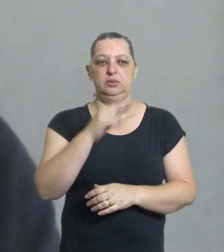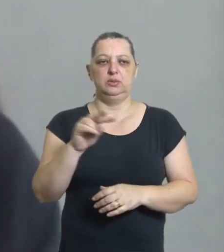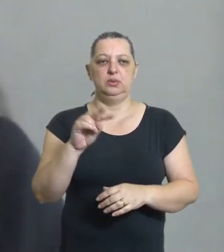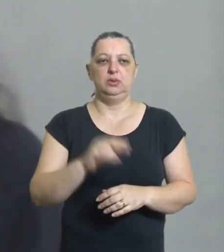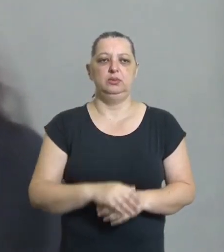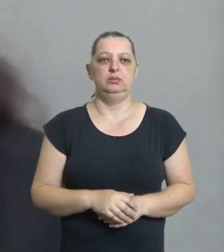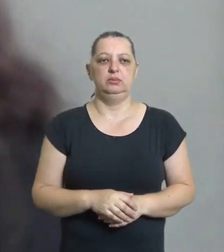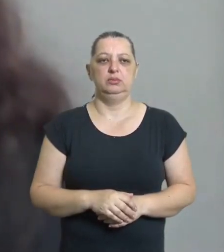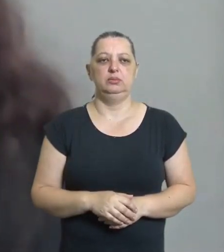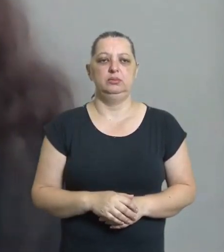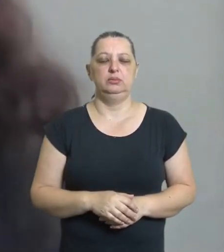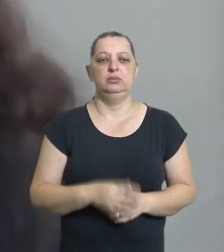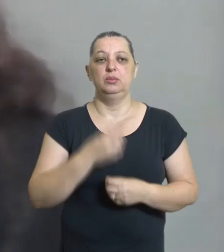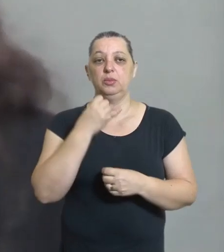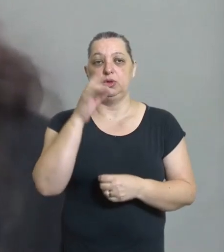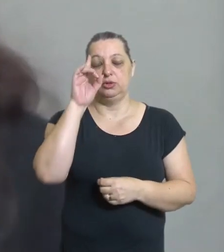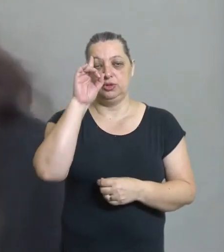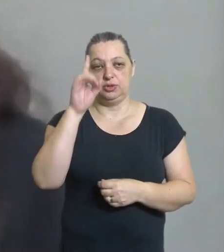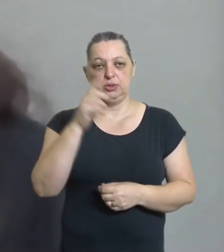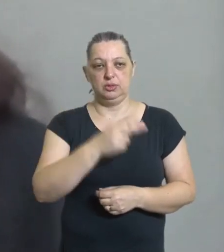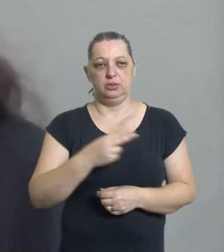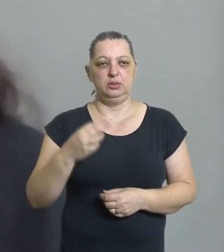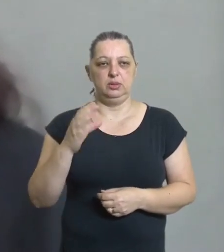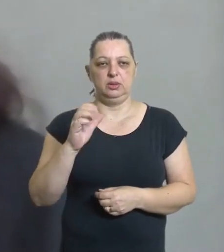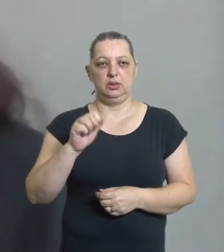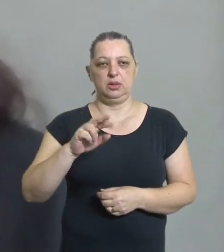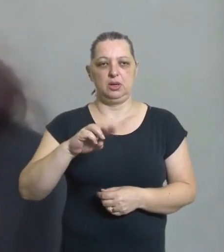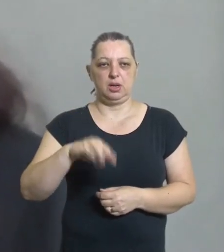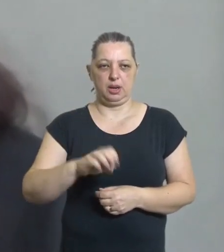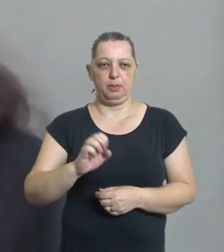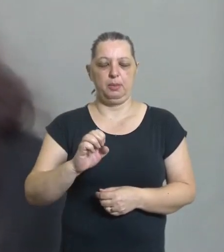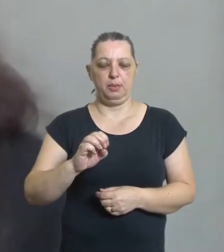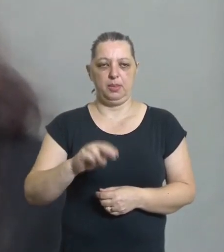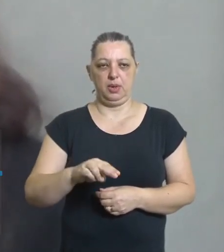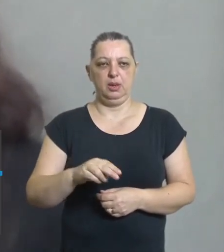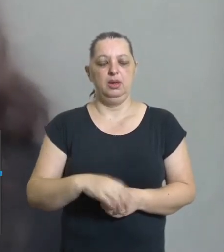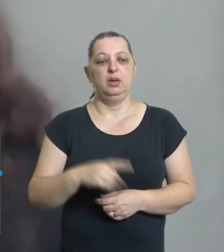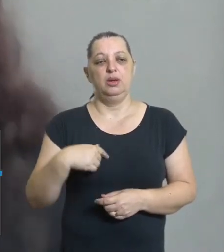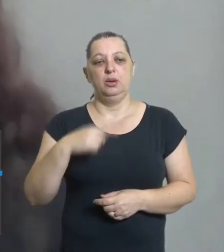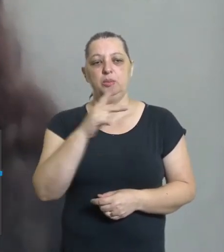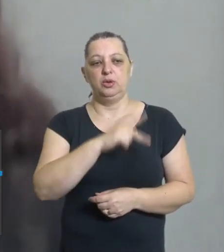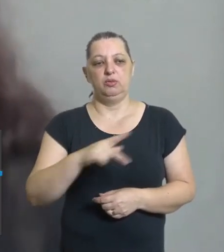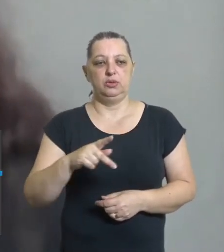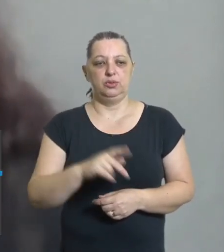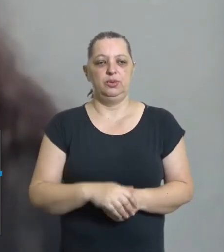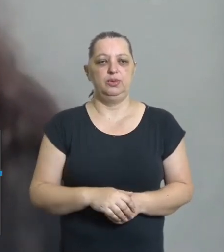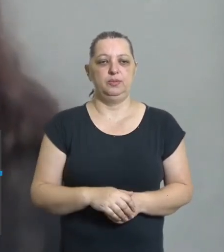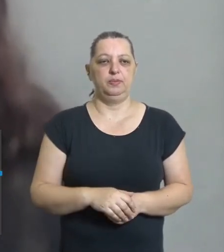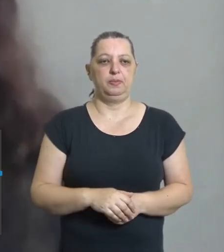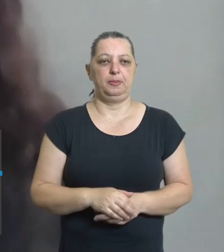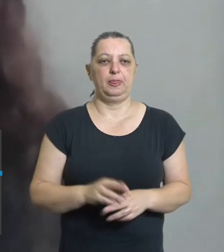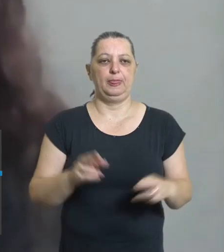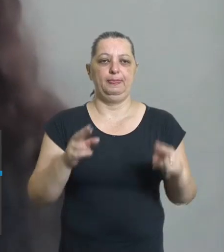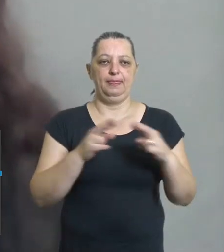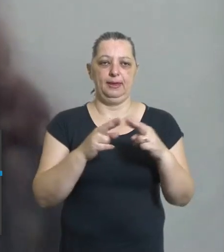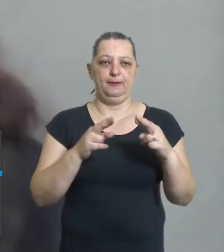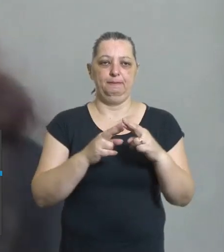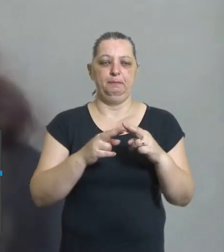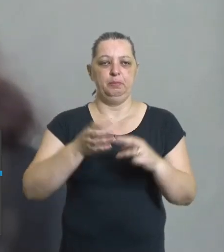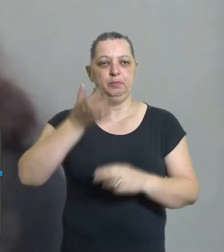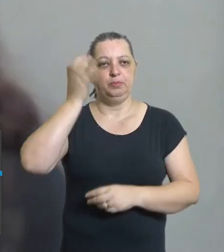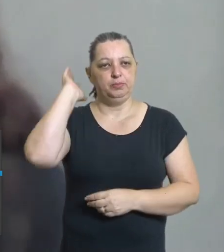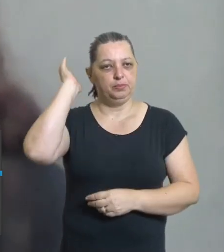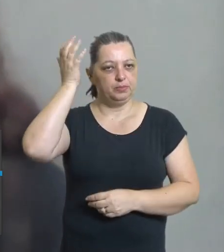Bom dia, meu nome é Carmen Silva Medina, eu sou professora aqui na rede de Santo André,